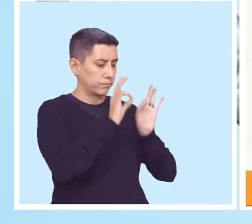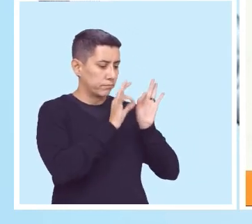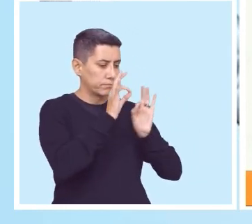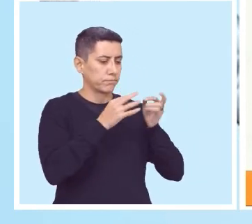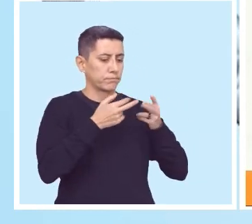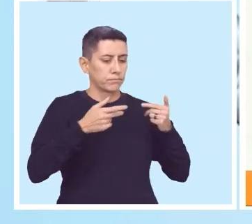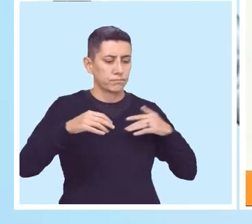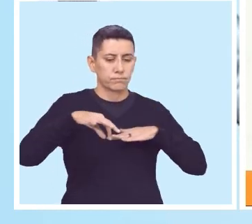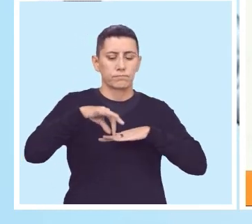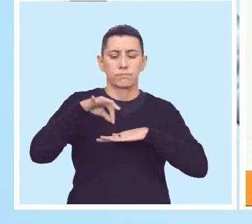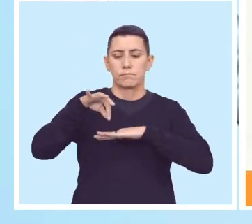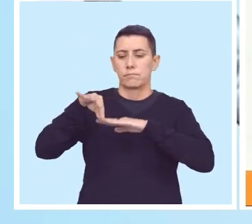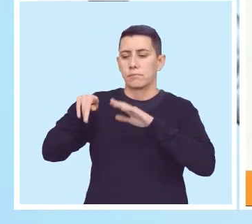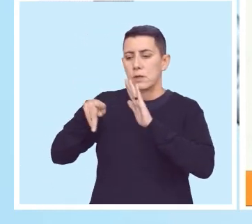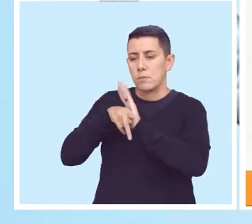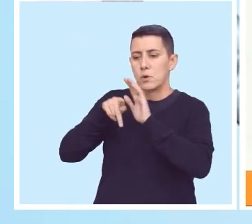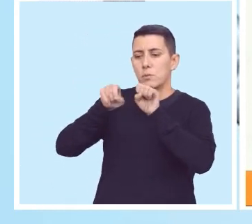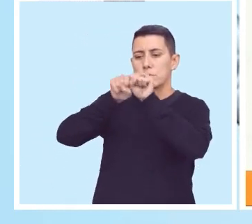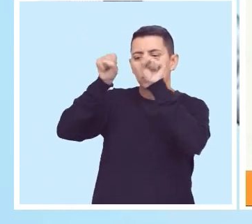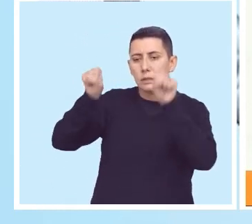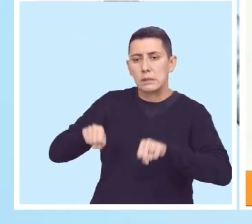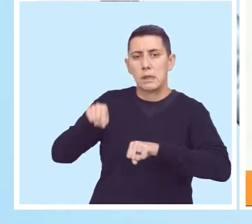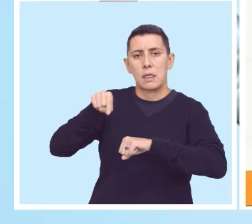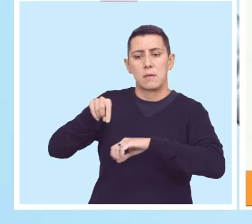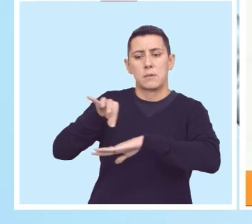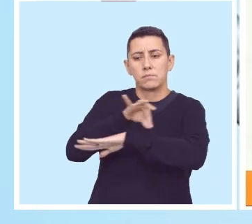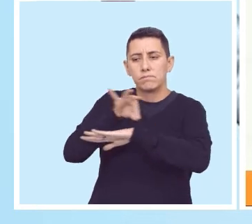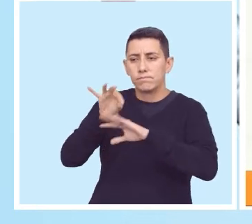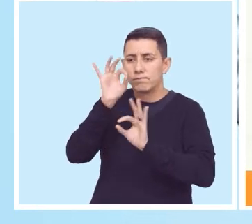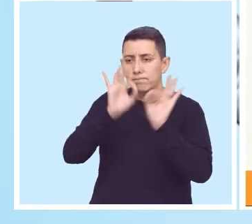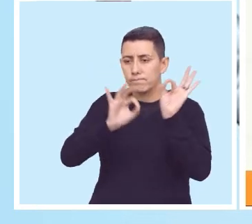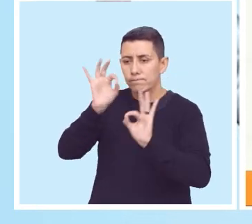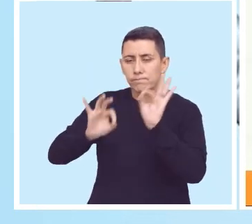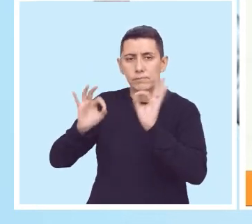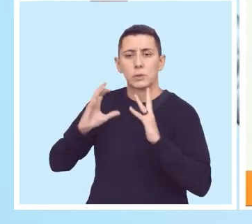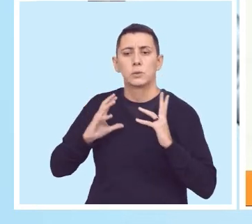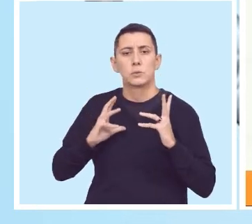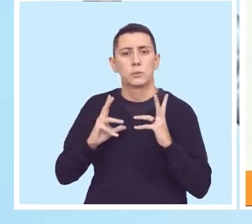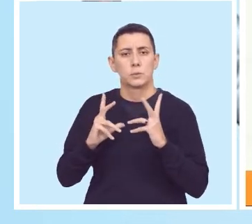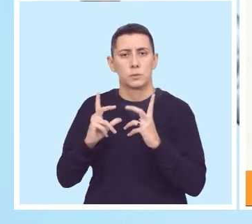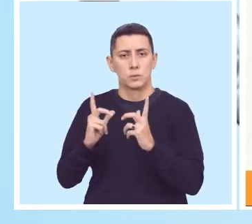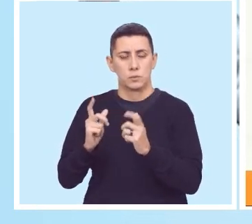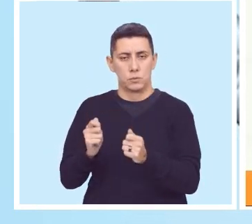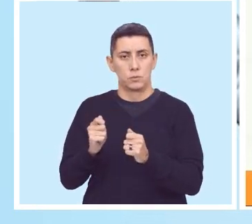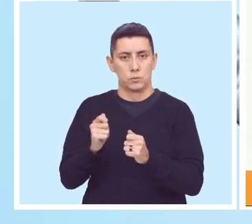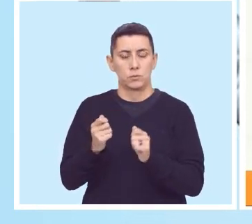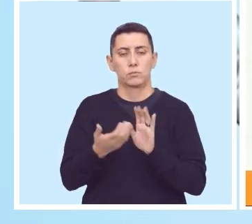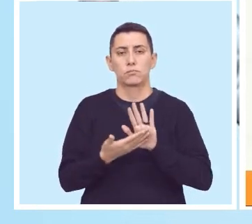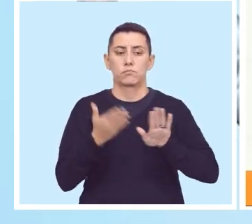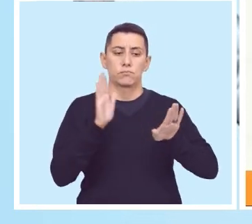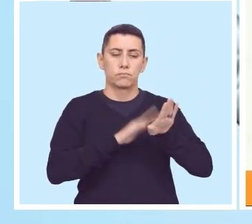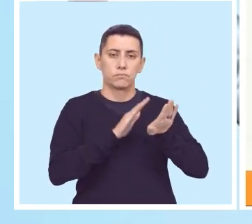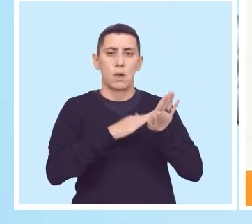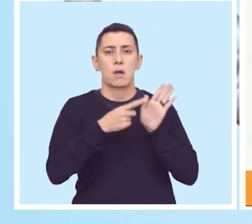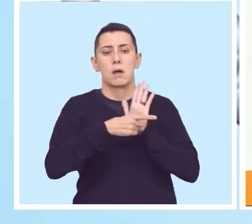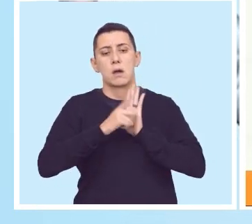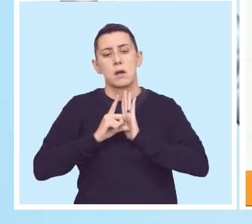arquiteturas de redes neurais convolucionais que estão na vanguarda foram